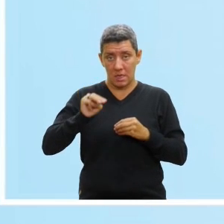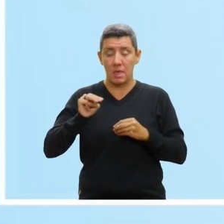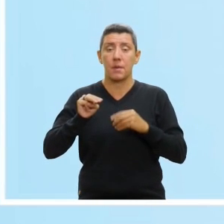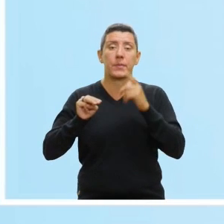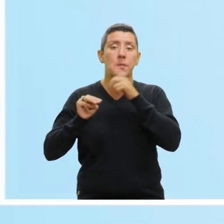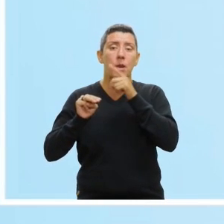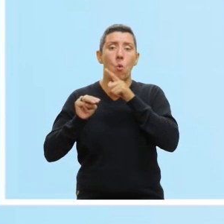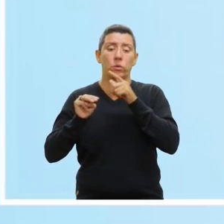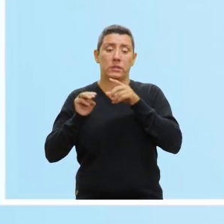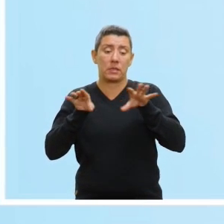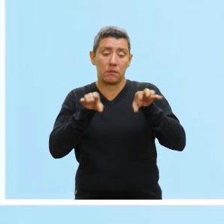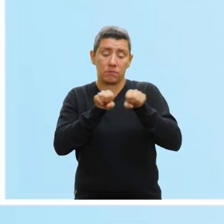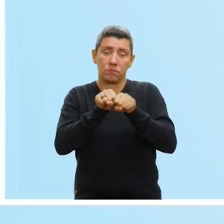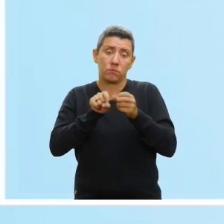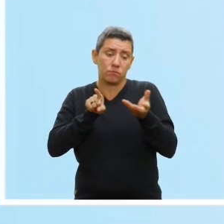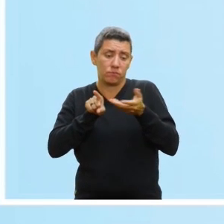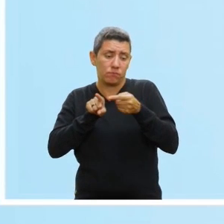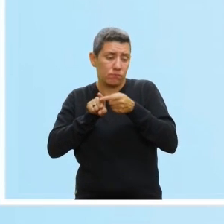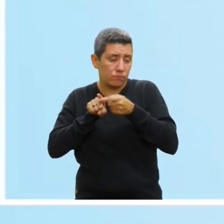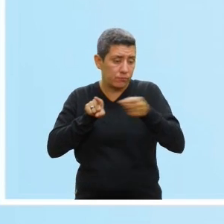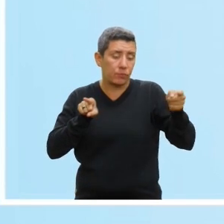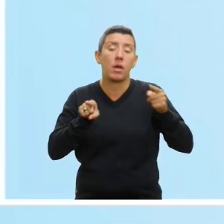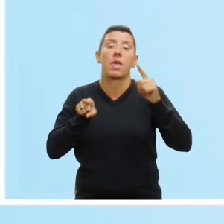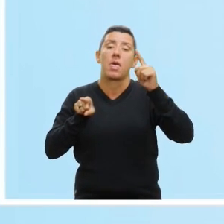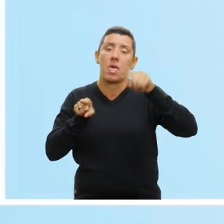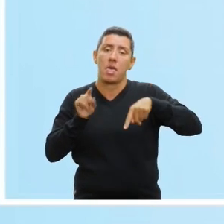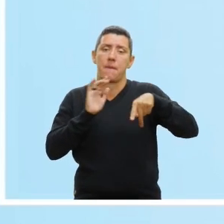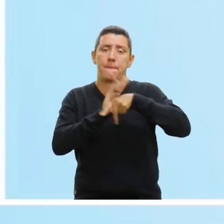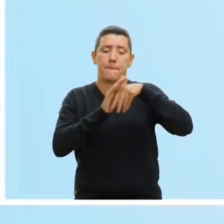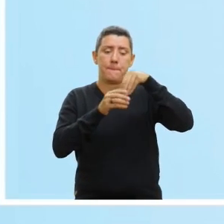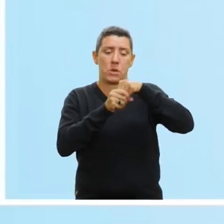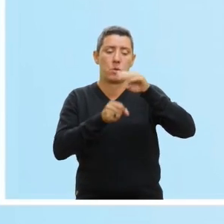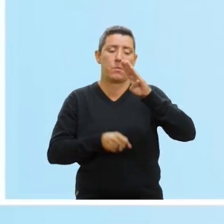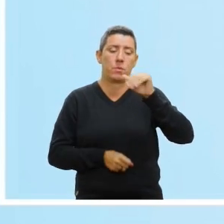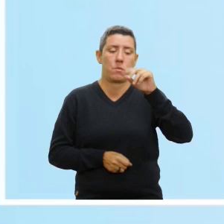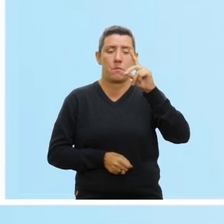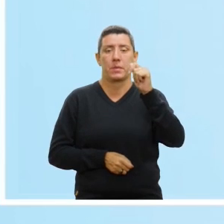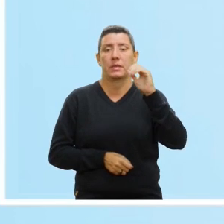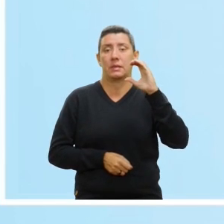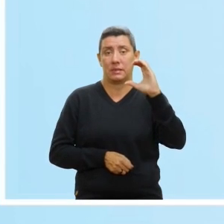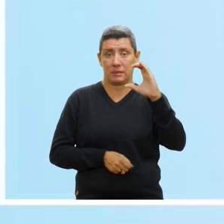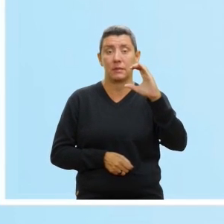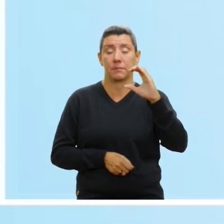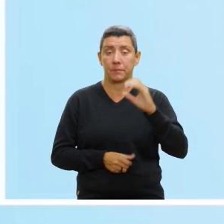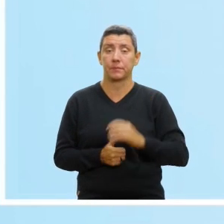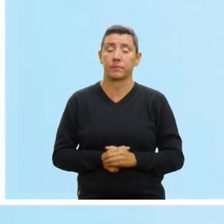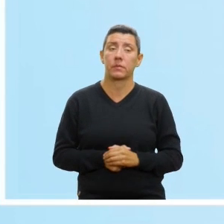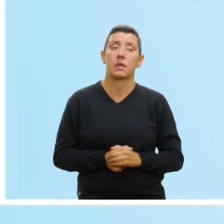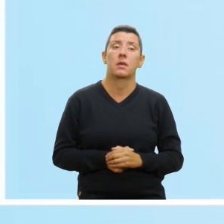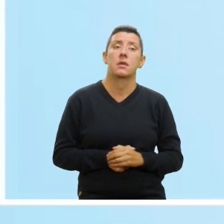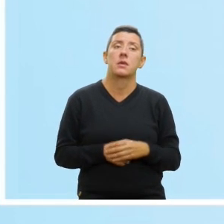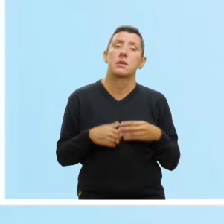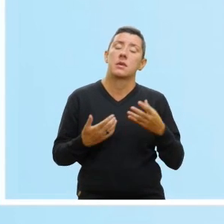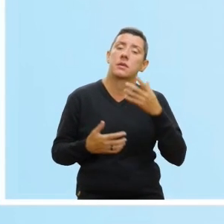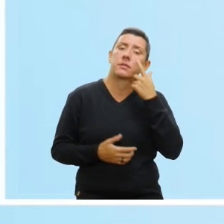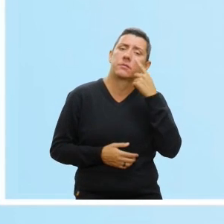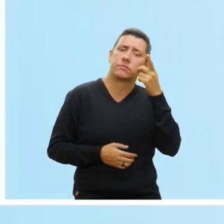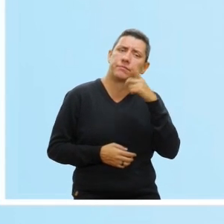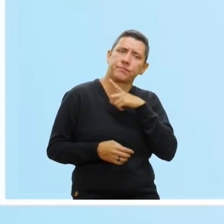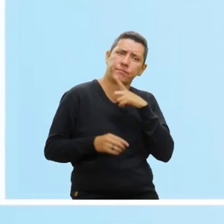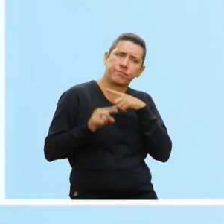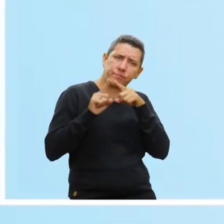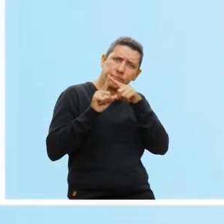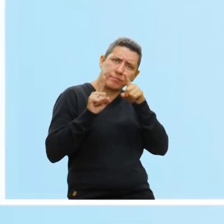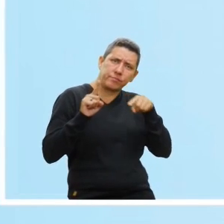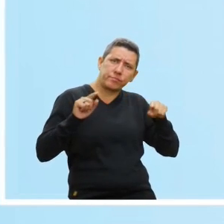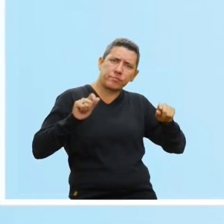transmissão ótica, é utilizada a banda C para essas transmissões, tá? Então, e nessa faixa aqui, pequena, que a gente consegue ver na banda C, o que a gente